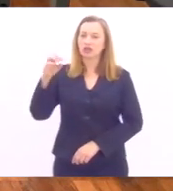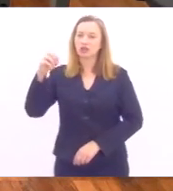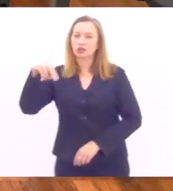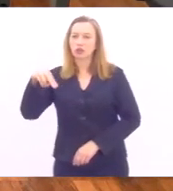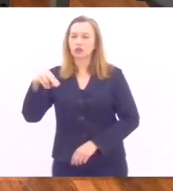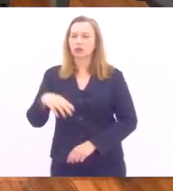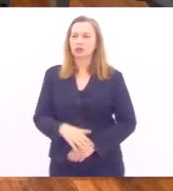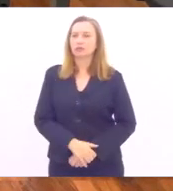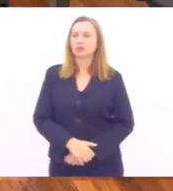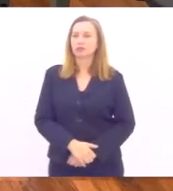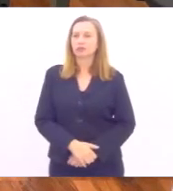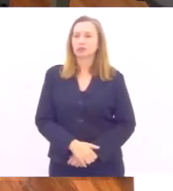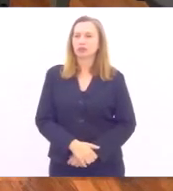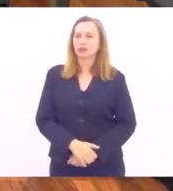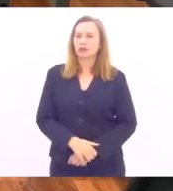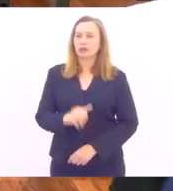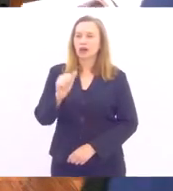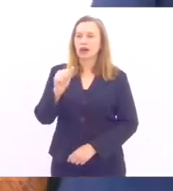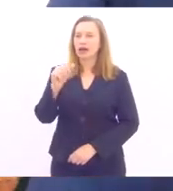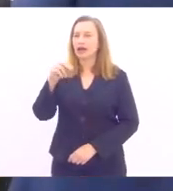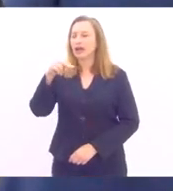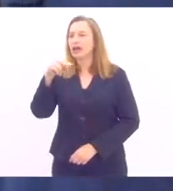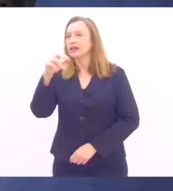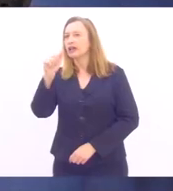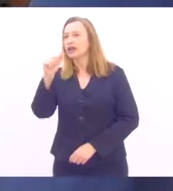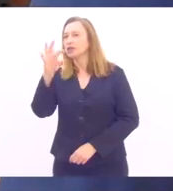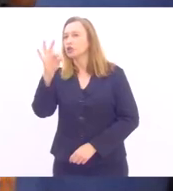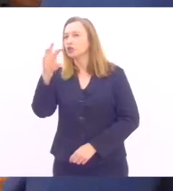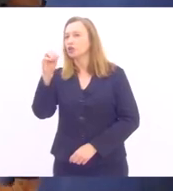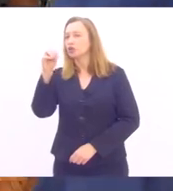Paulo. ANATORG.